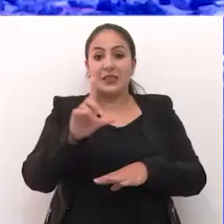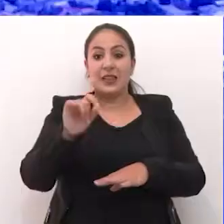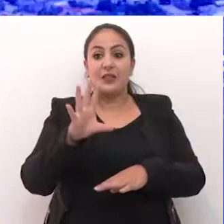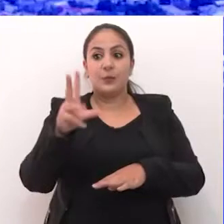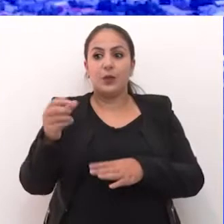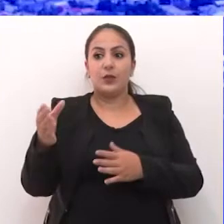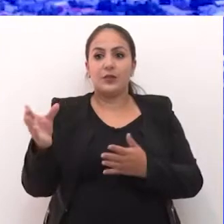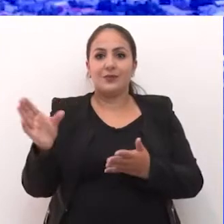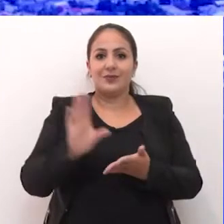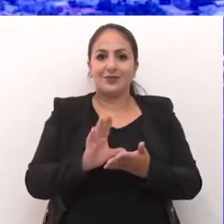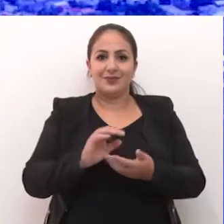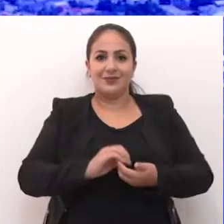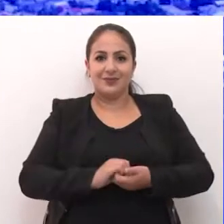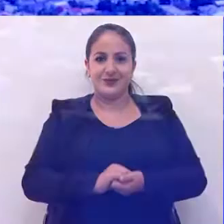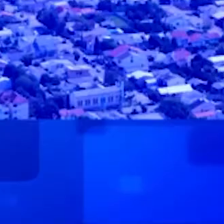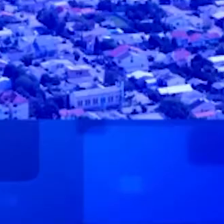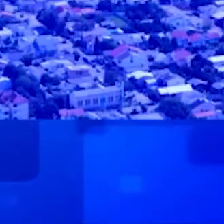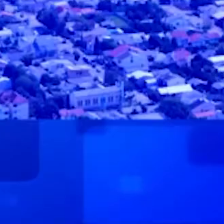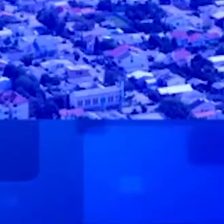milhões.